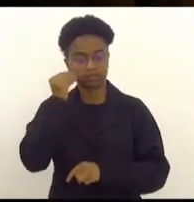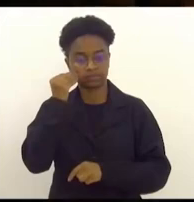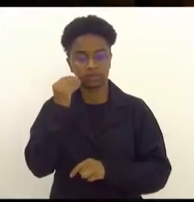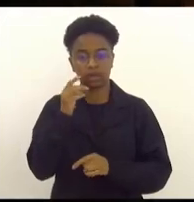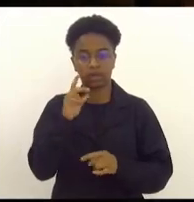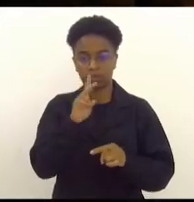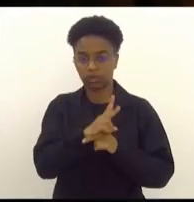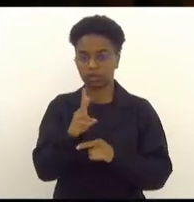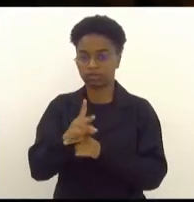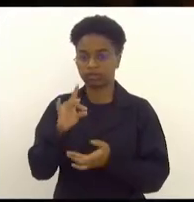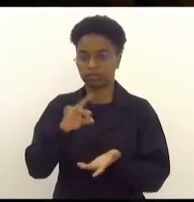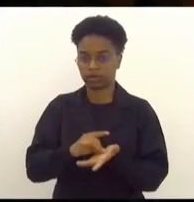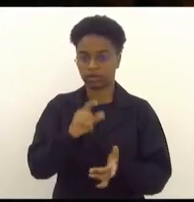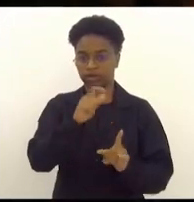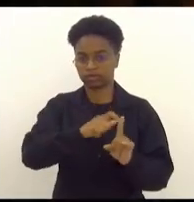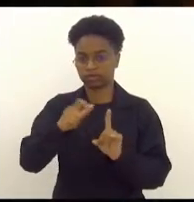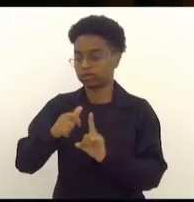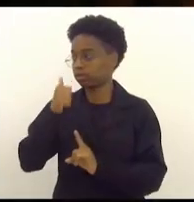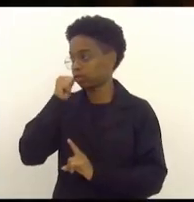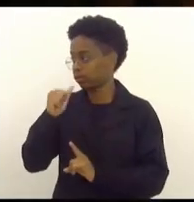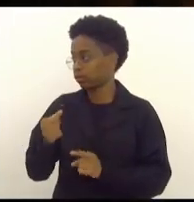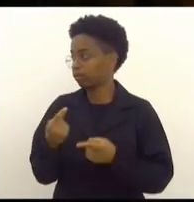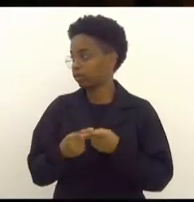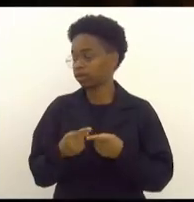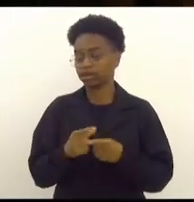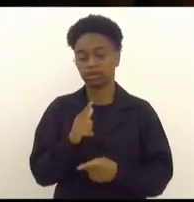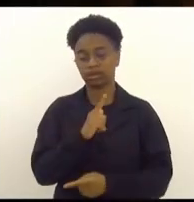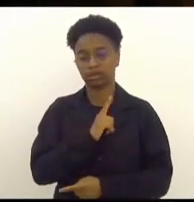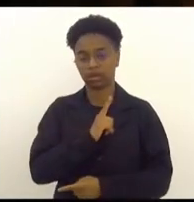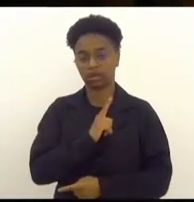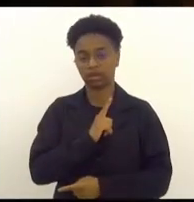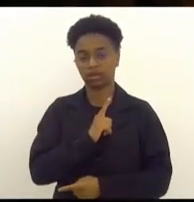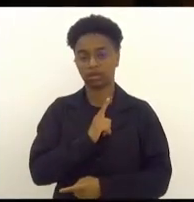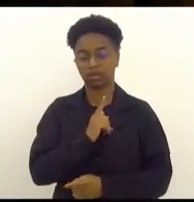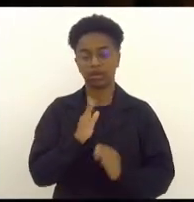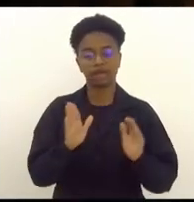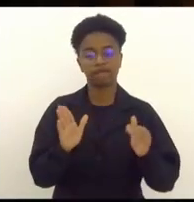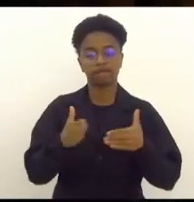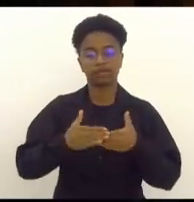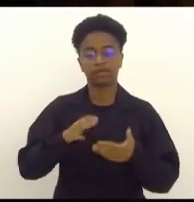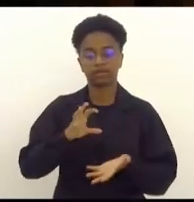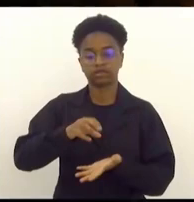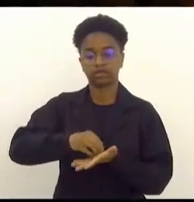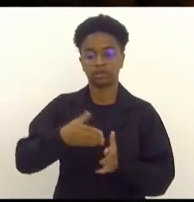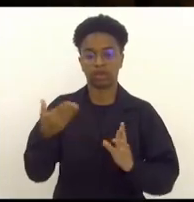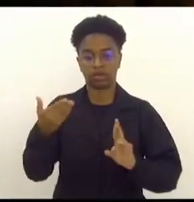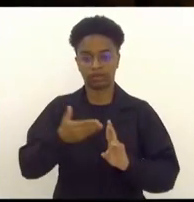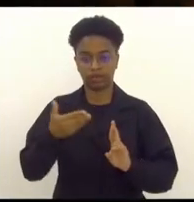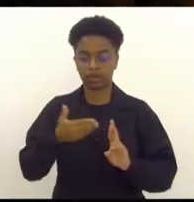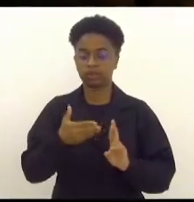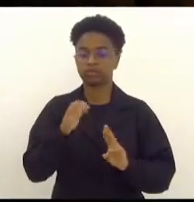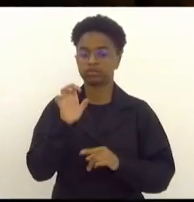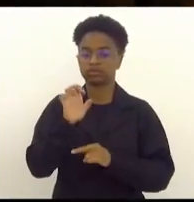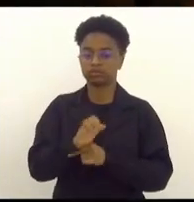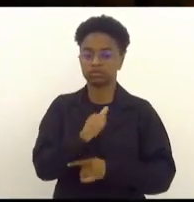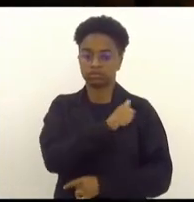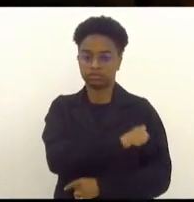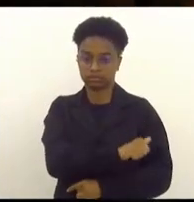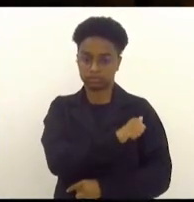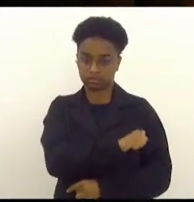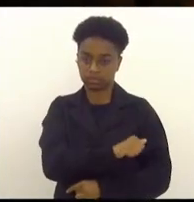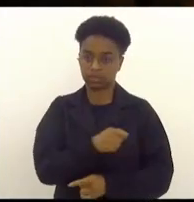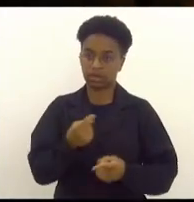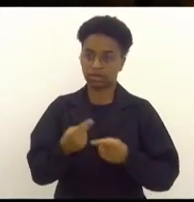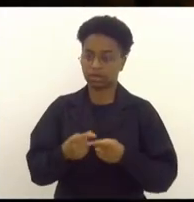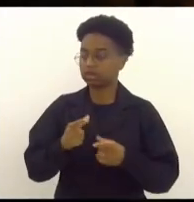proteção que faça sentido para essas mulheres a gente teve aí um fechamento dos centros de referência do Estado do Rio de Janeiro que estão